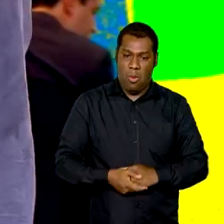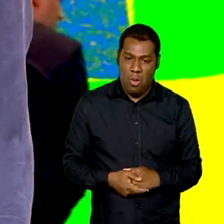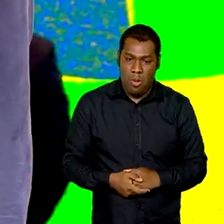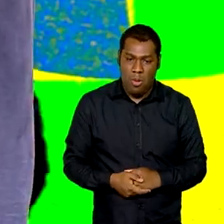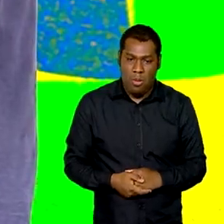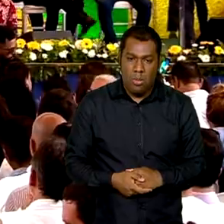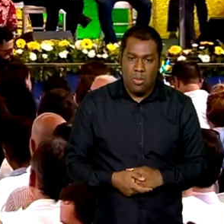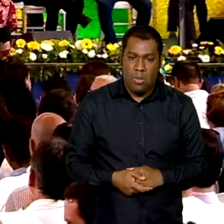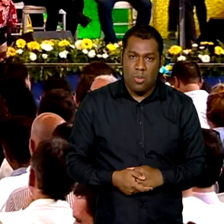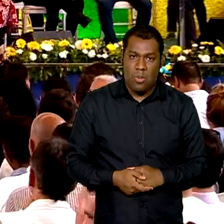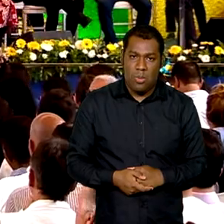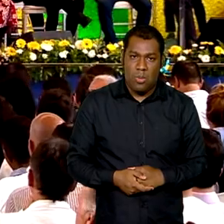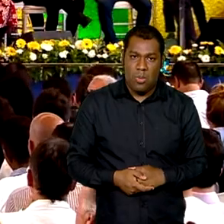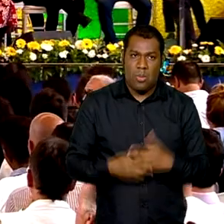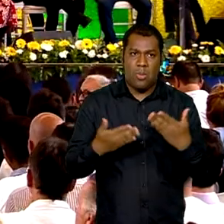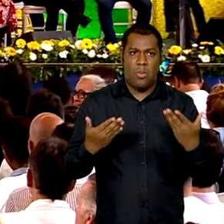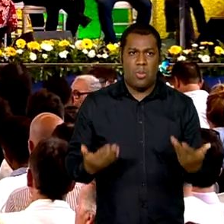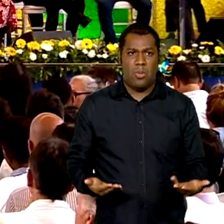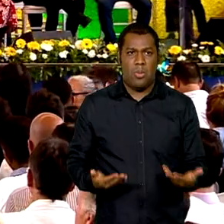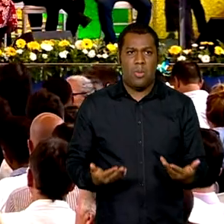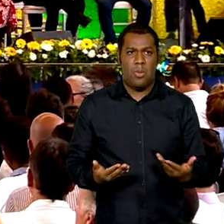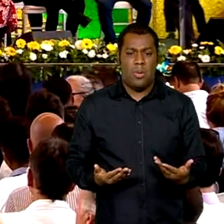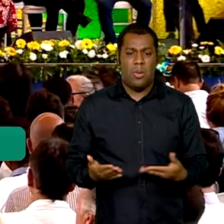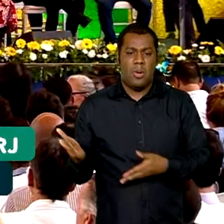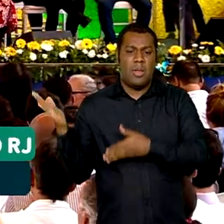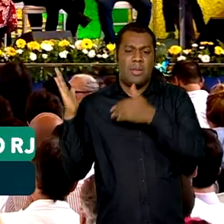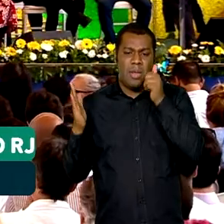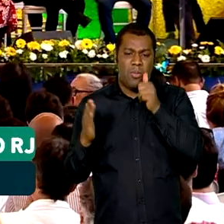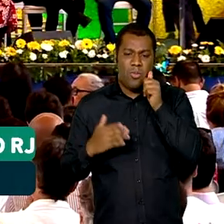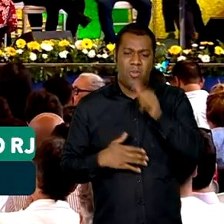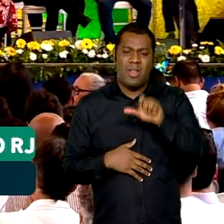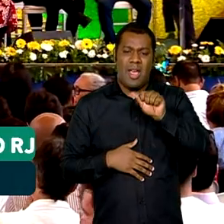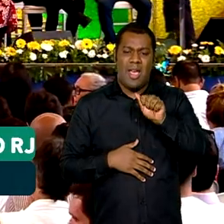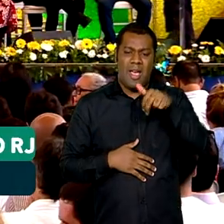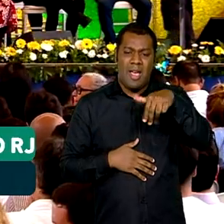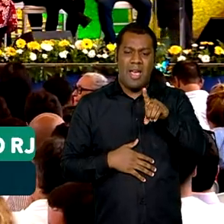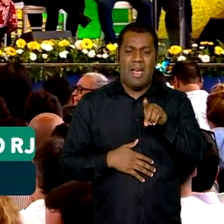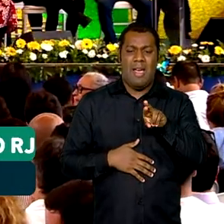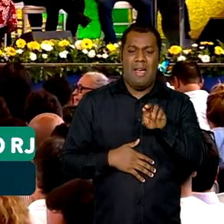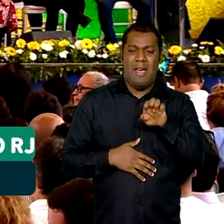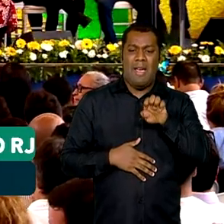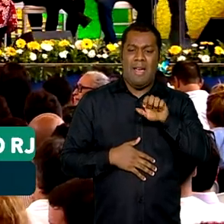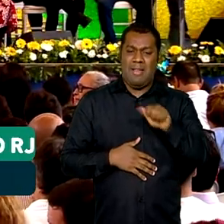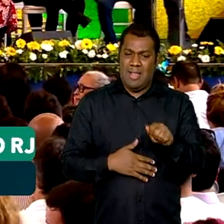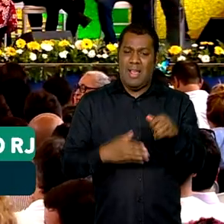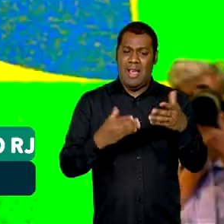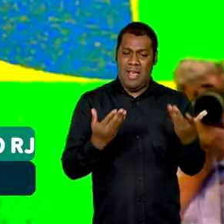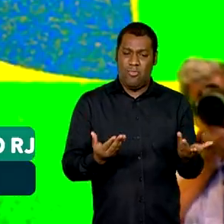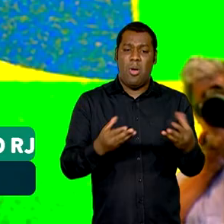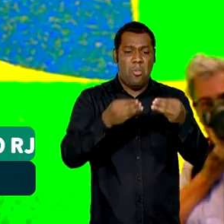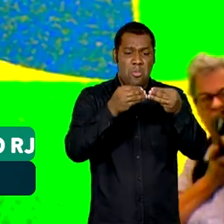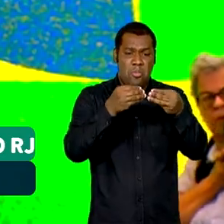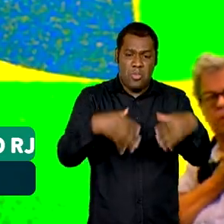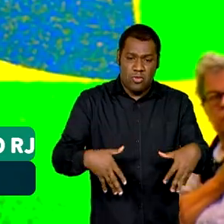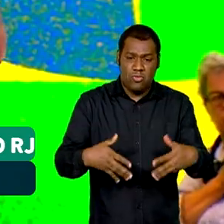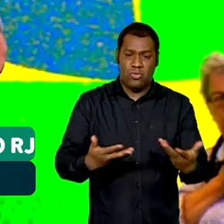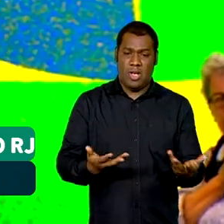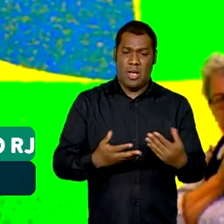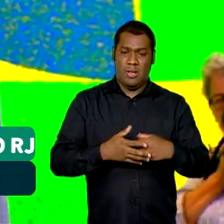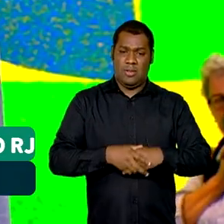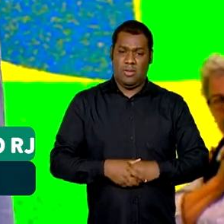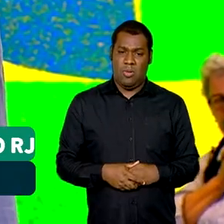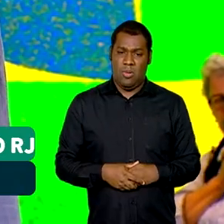horas na vida da Andréia essa mesquinharia não tirou porque